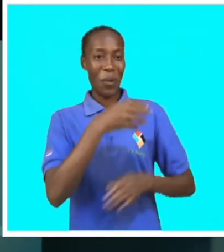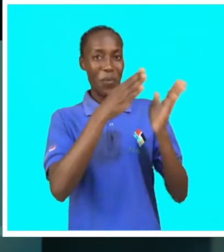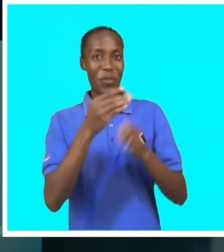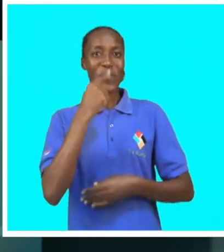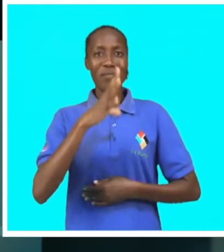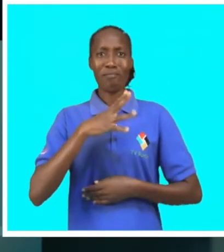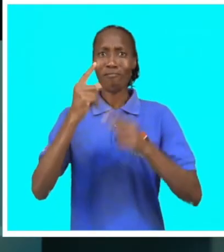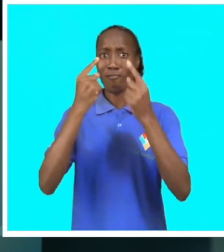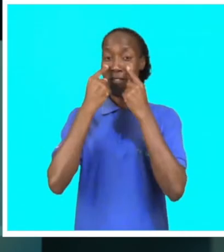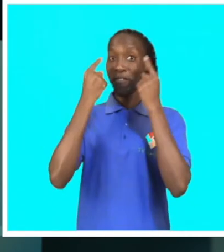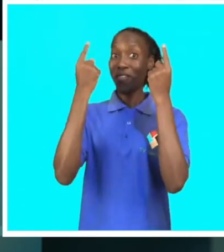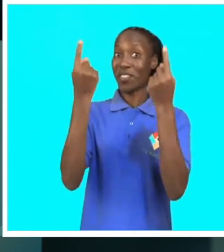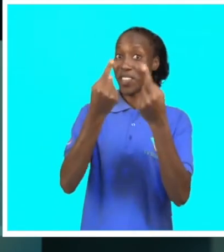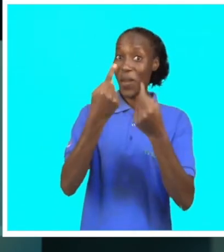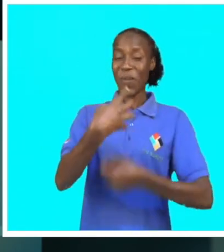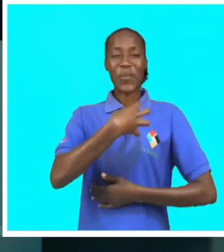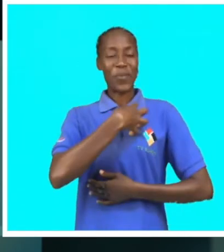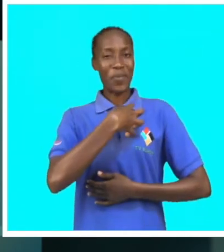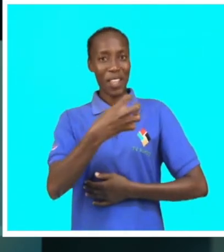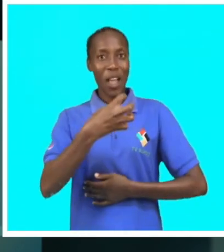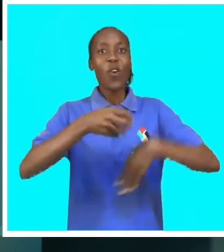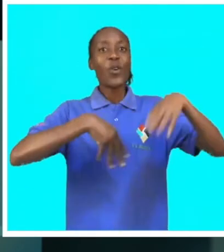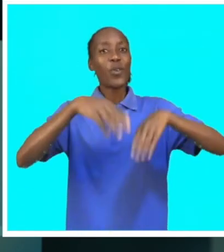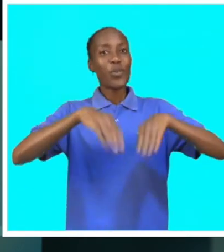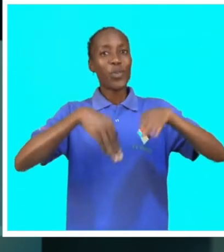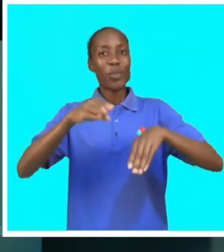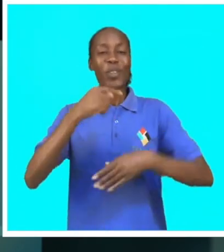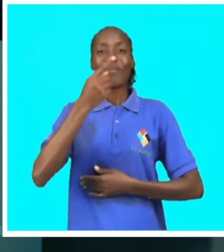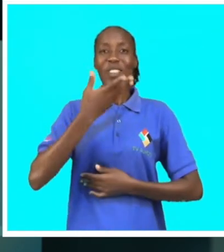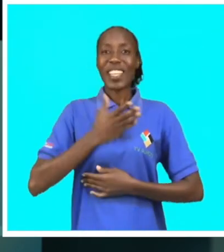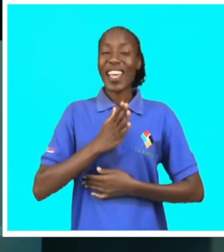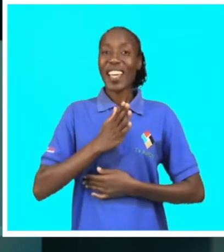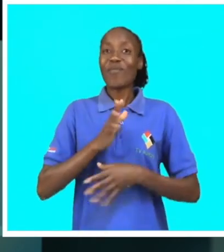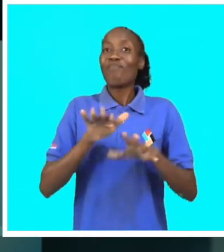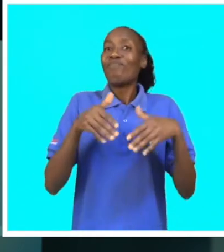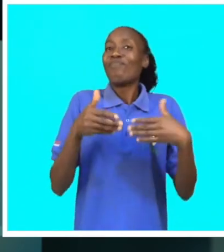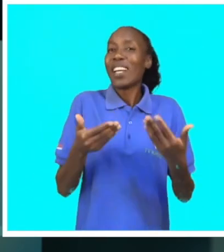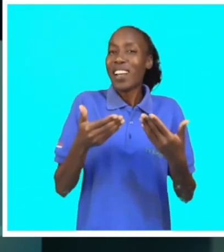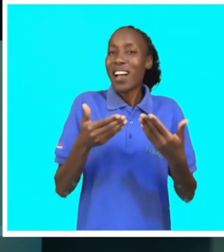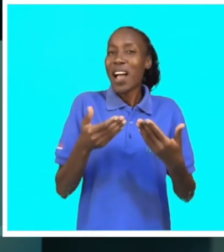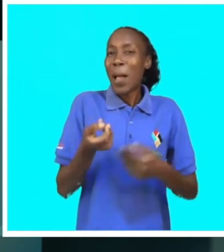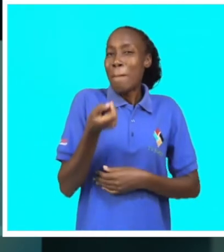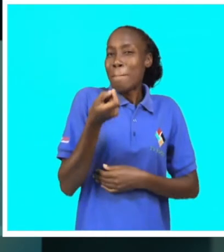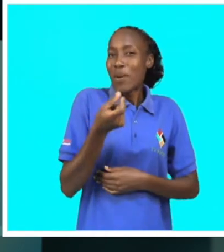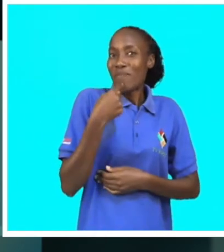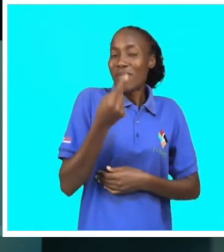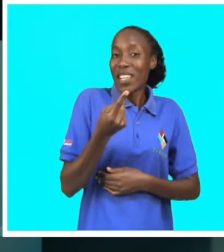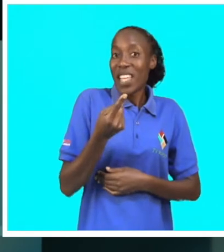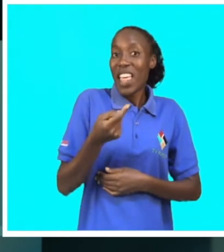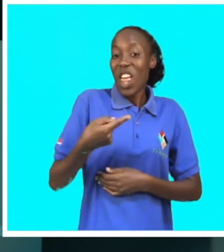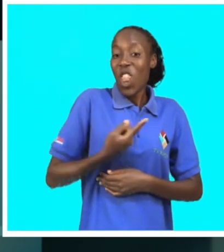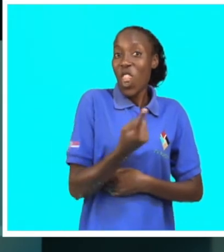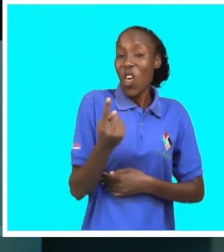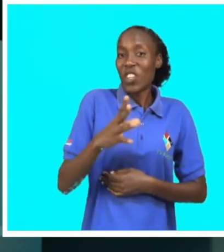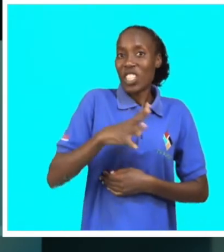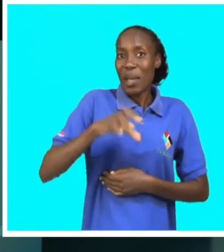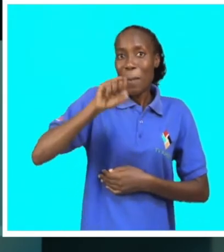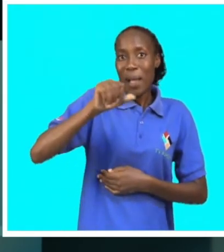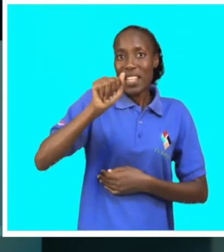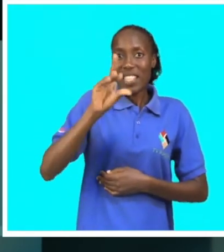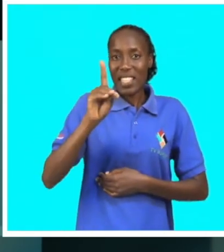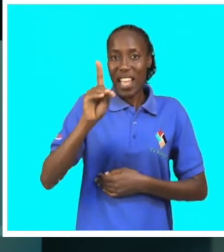felicitar aos dois empresários, pessoas que têm uma visão empresarial do futebol. Em poucas palavras, dizer que o fato